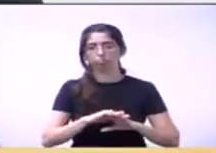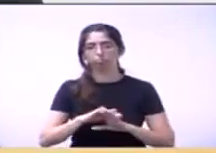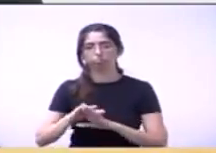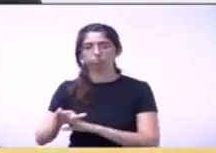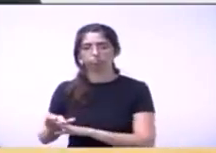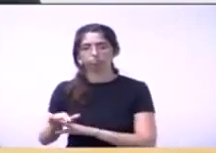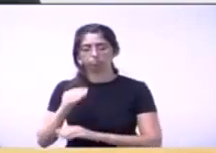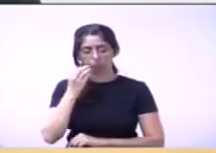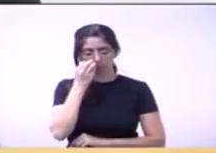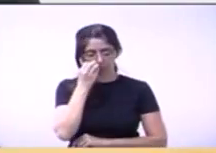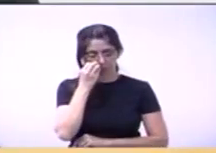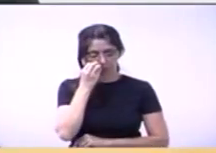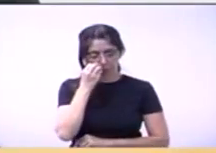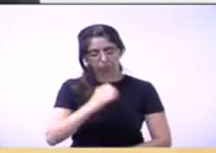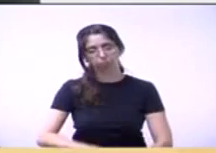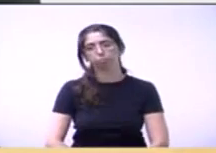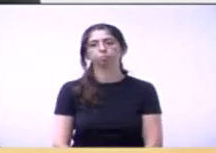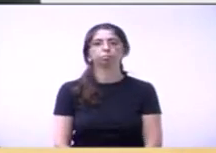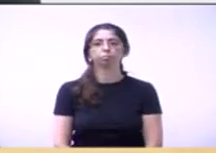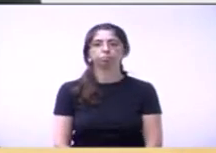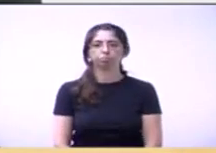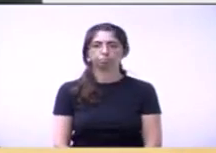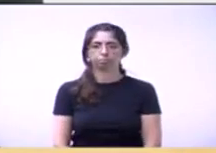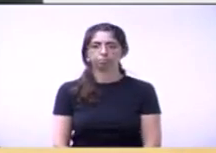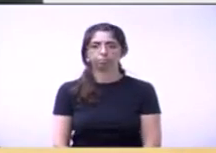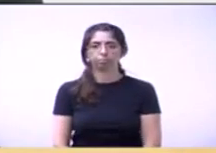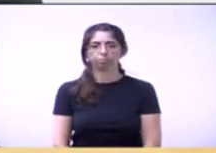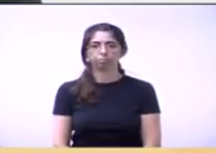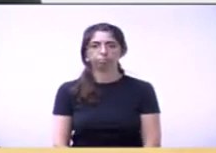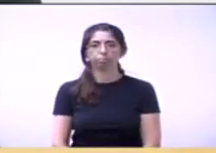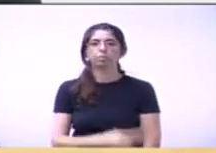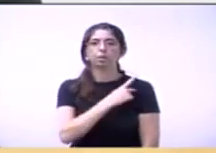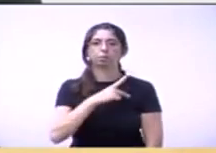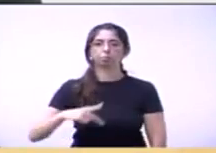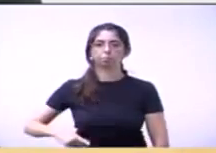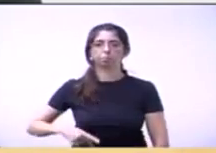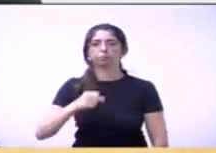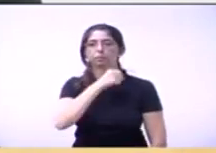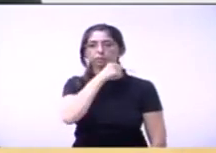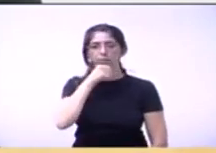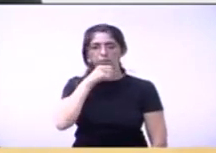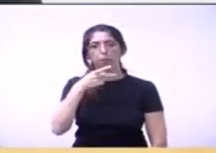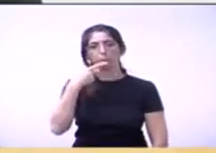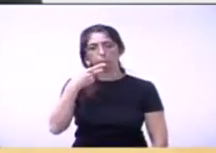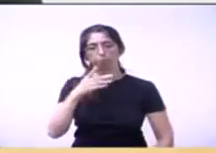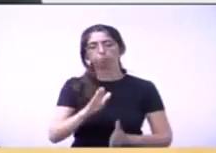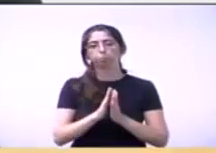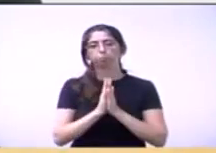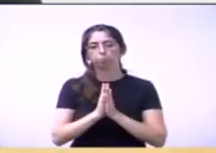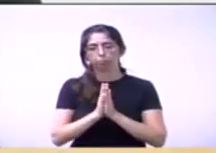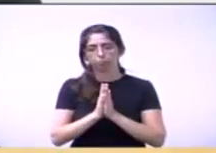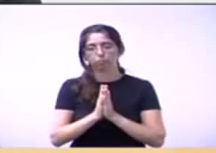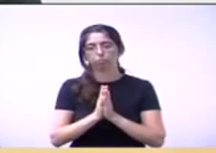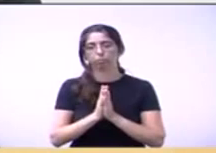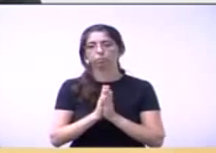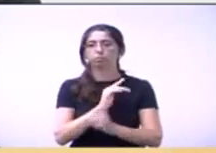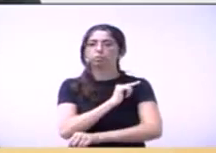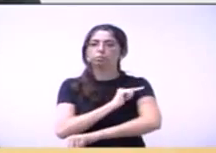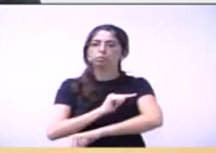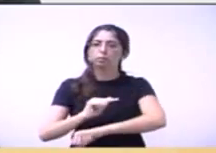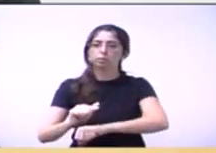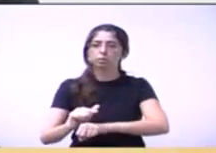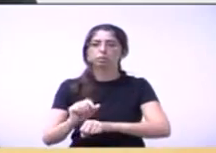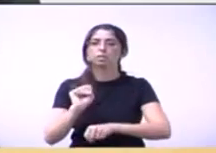Senhores, ó, eu estou pedindo... Ó, senhores, por favor. Eu estou pedindo com educação, eu estou deixando os senhores à vontade, eu só estou pedindo,